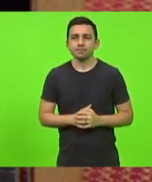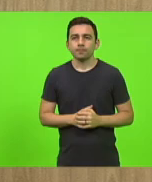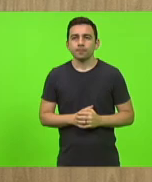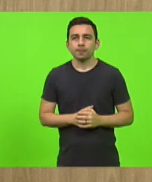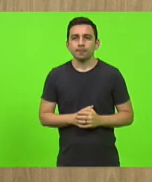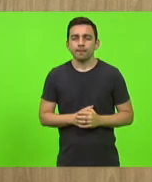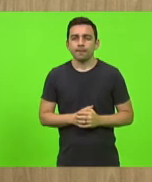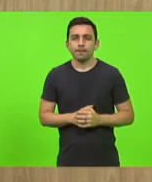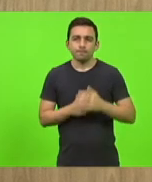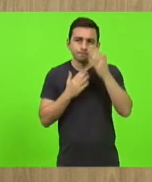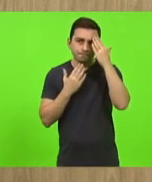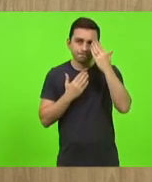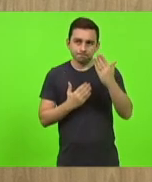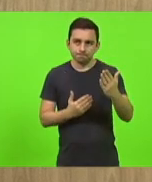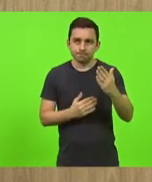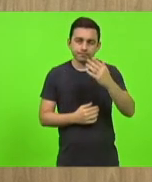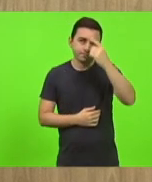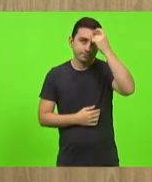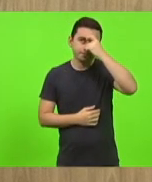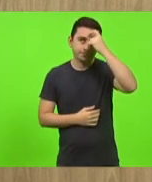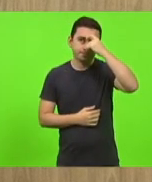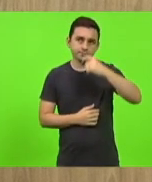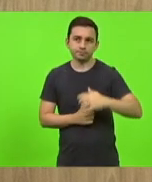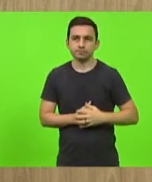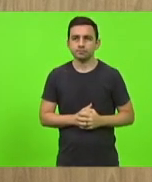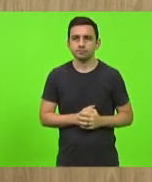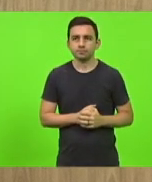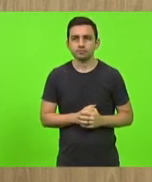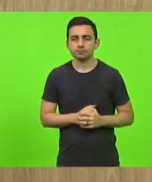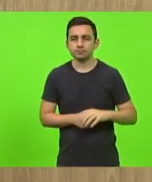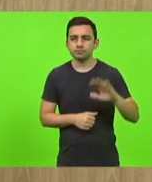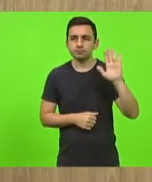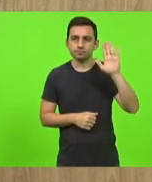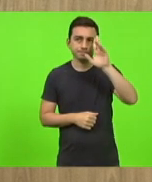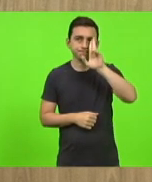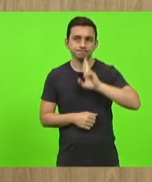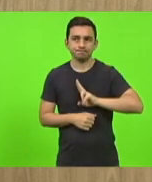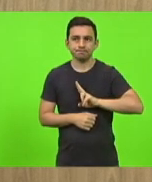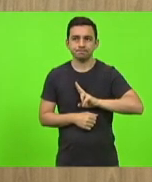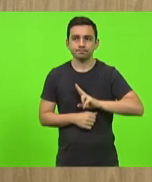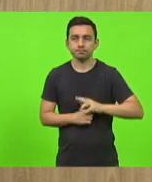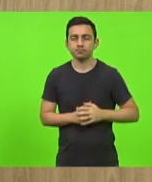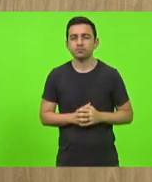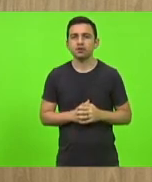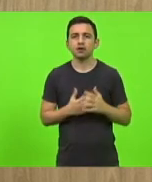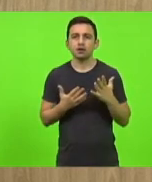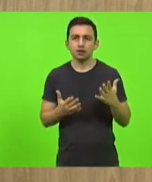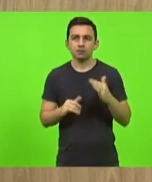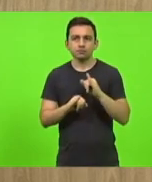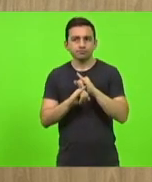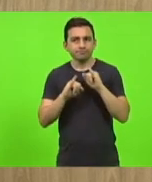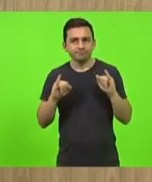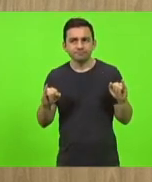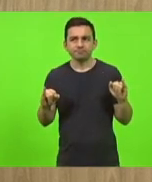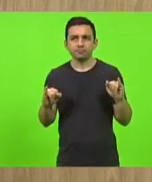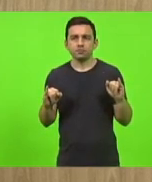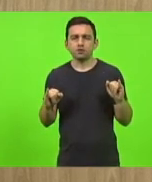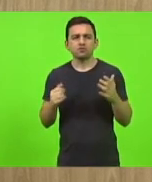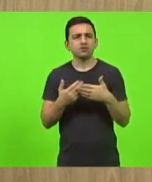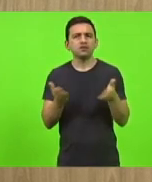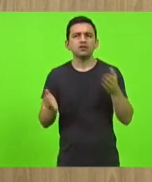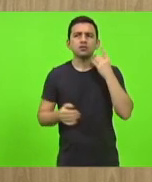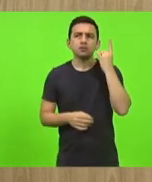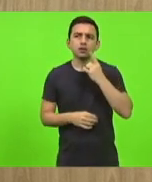Obrigado, deputado Maurício Cudillac. Senhor presidente. Deputado Ivan, pois não. Só queria comunicar a Vossa Excelência e os demais